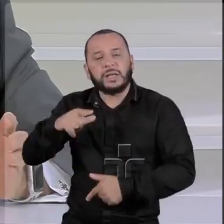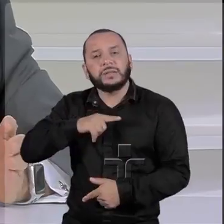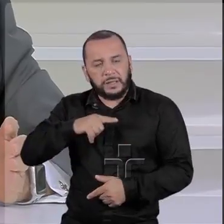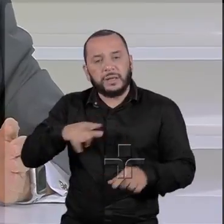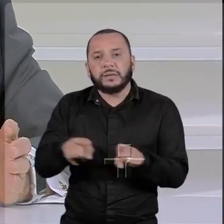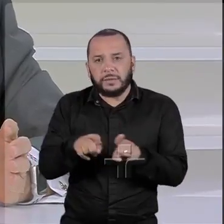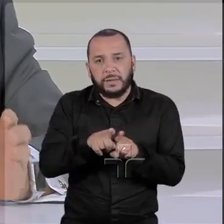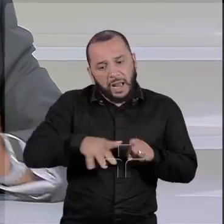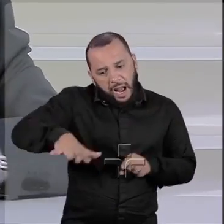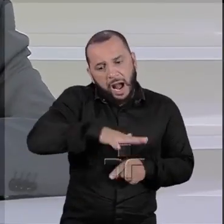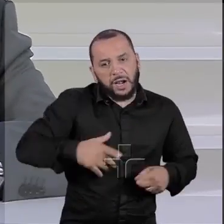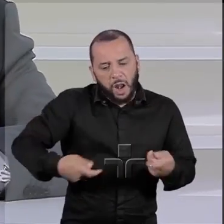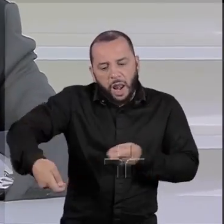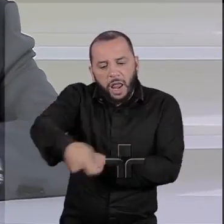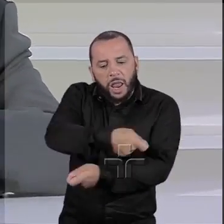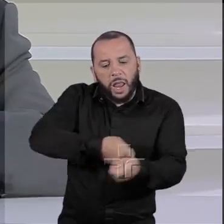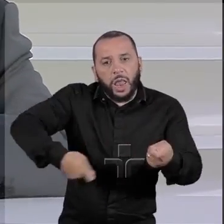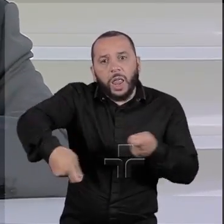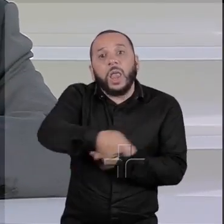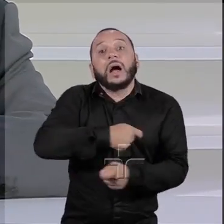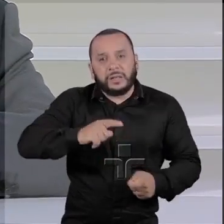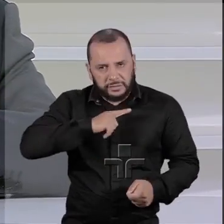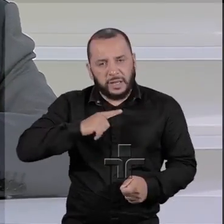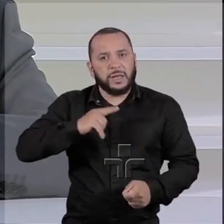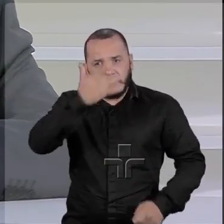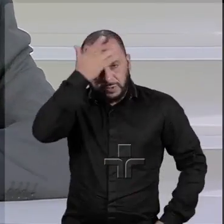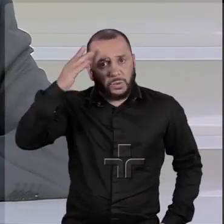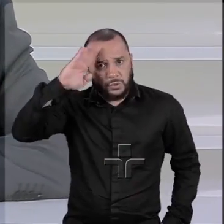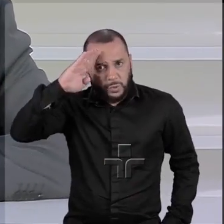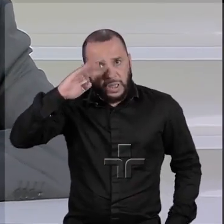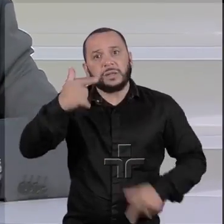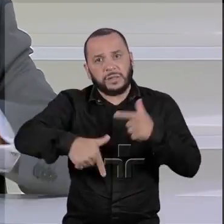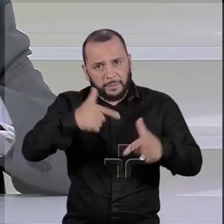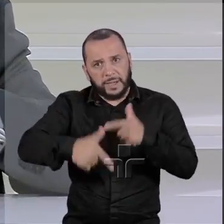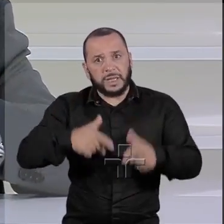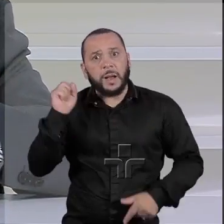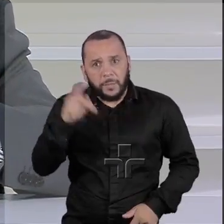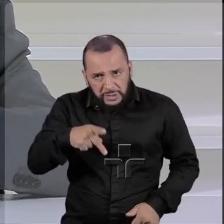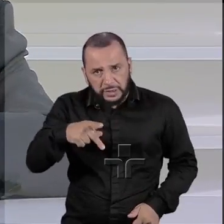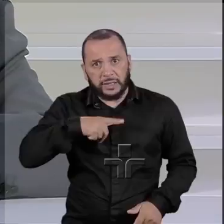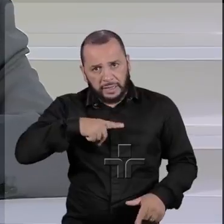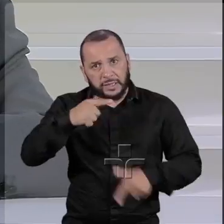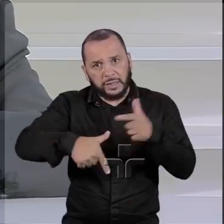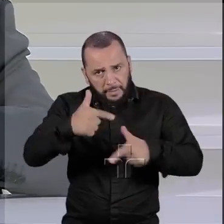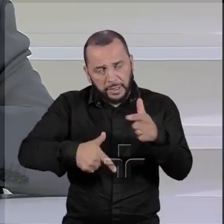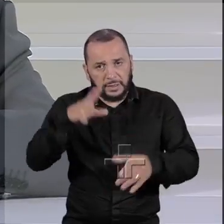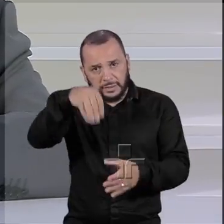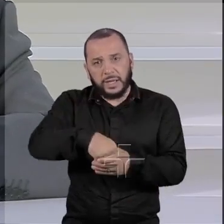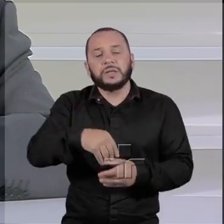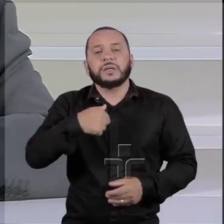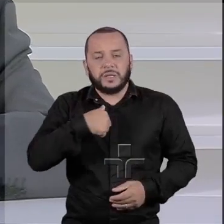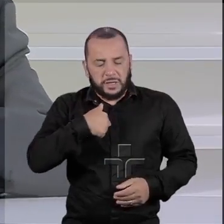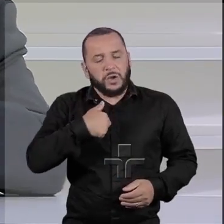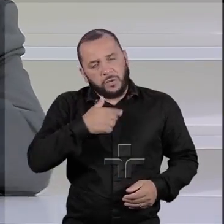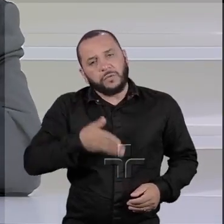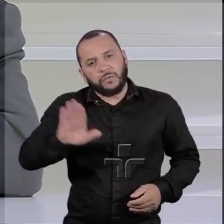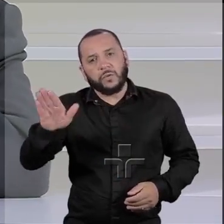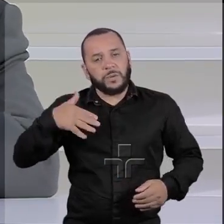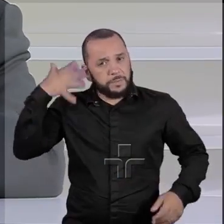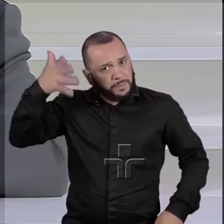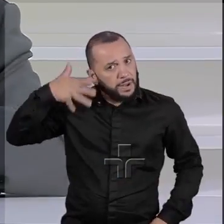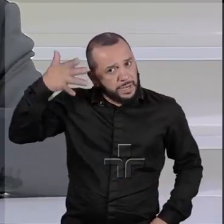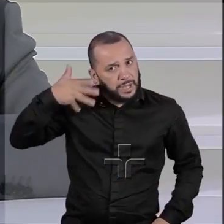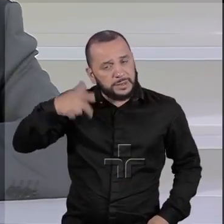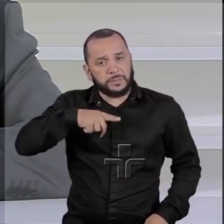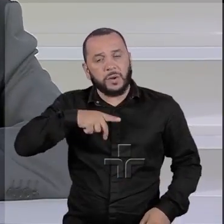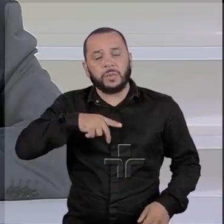cheio de militares reformados. Eu fui uma vez convidado para fazer uma palestra para um grande fundo americano chamado Fidelity, em